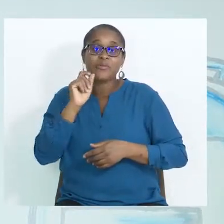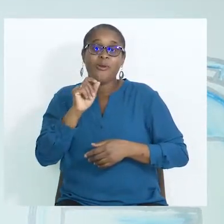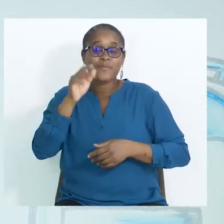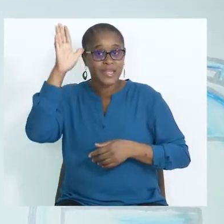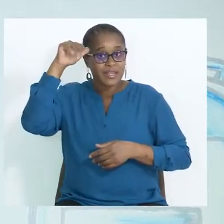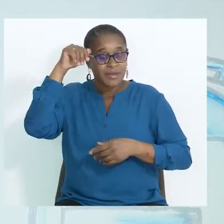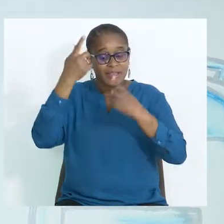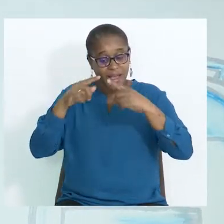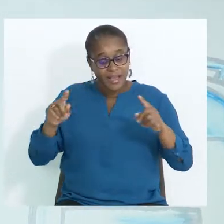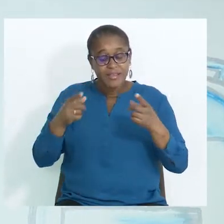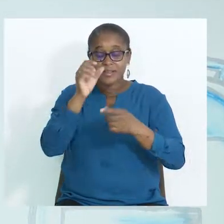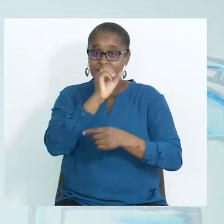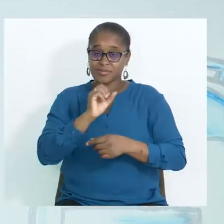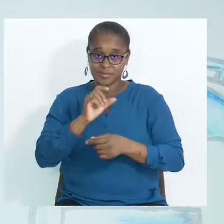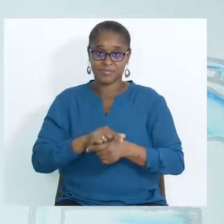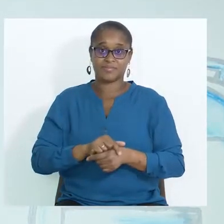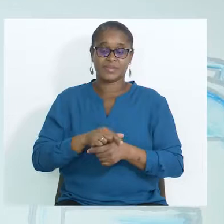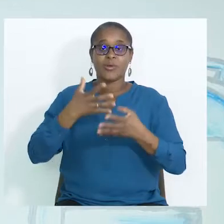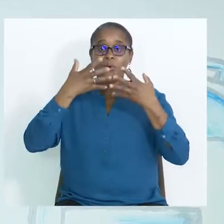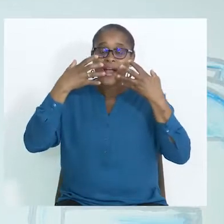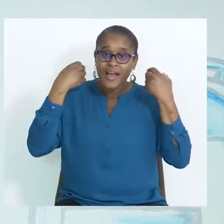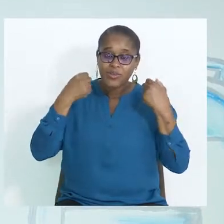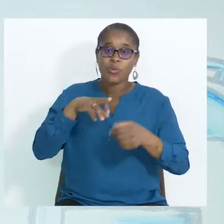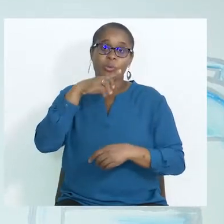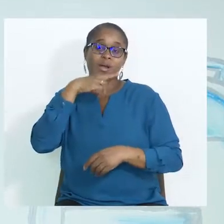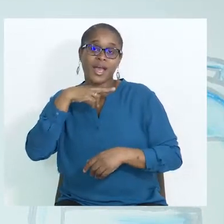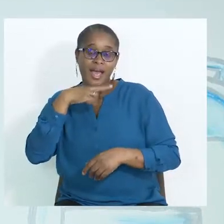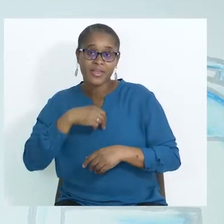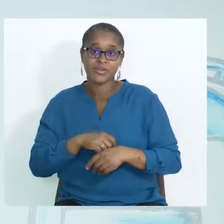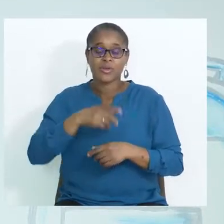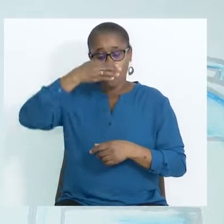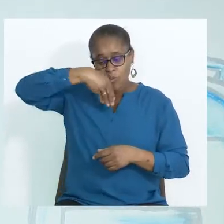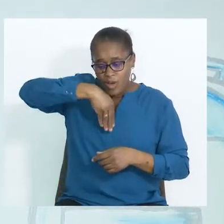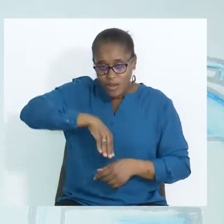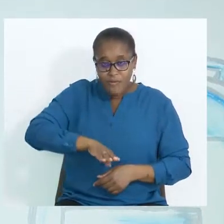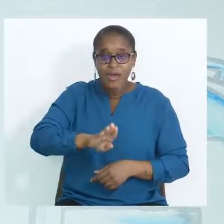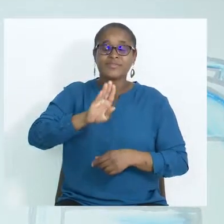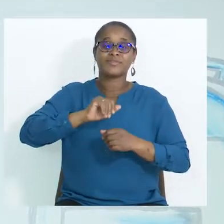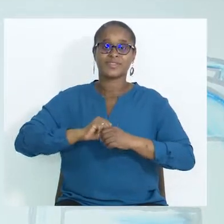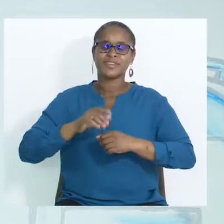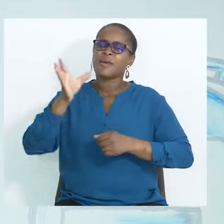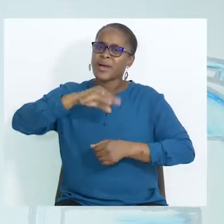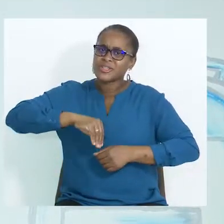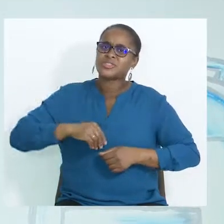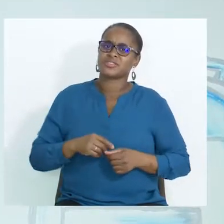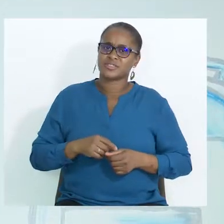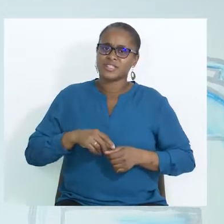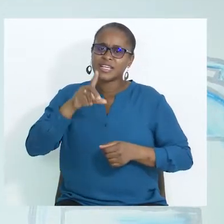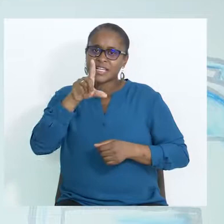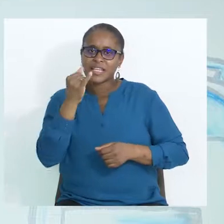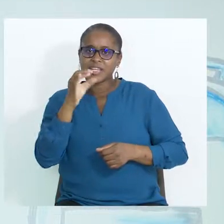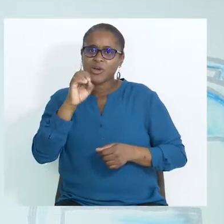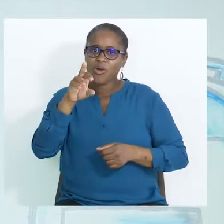mencionar os animais a nossa canção o gato por ato o elefante imagem